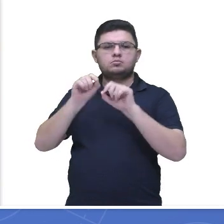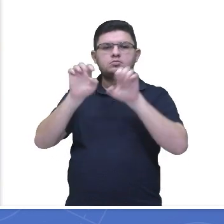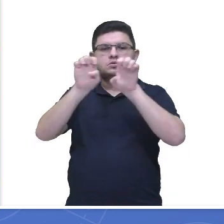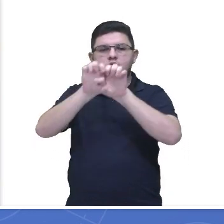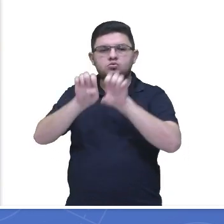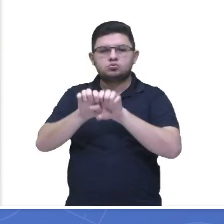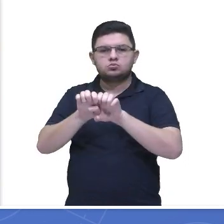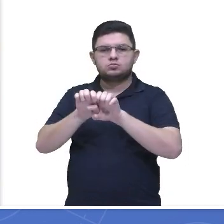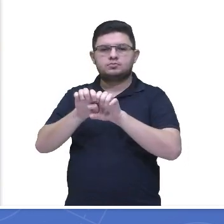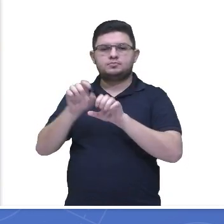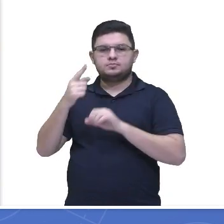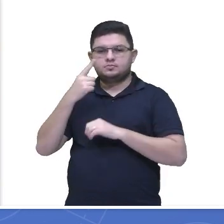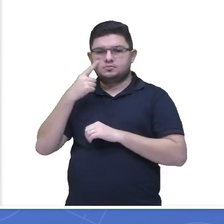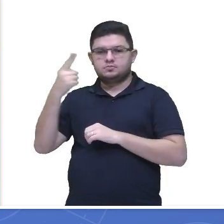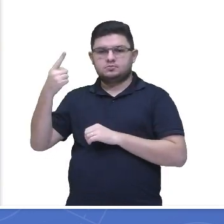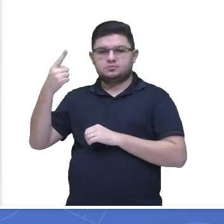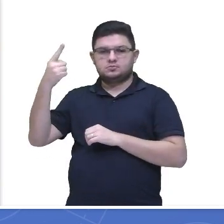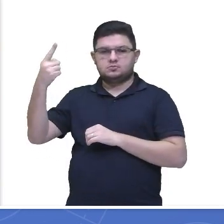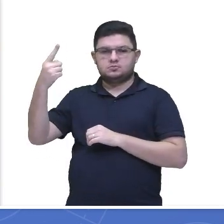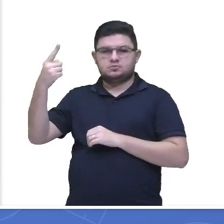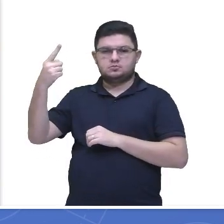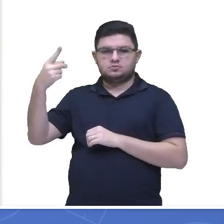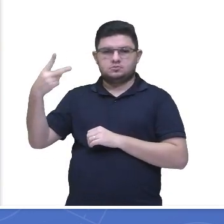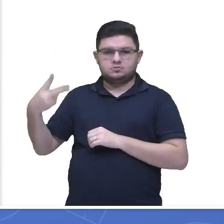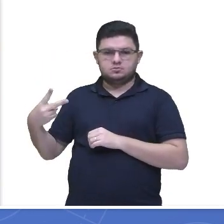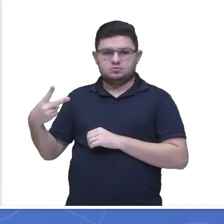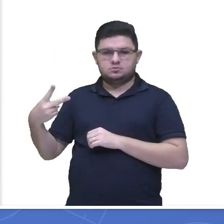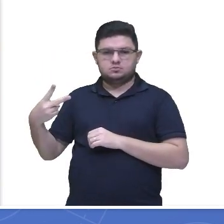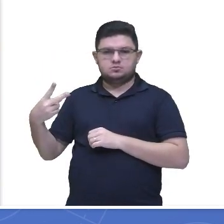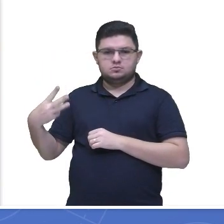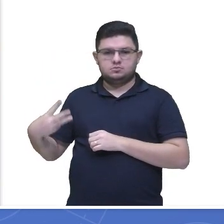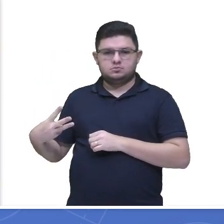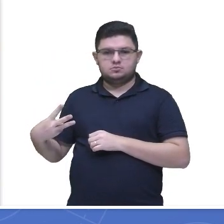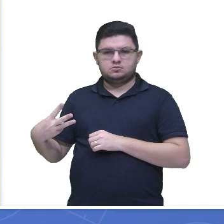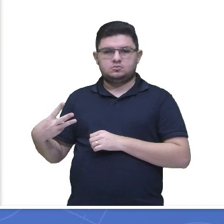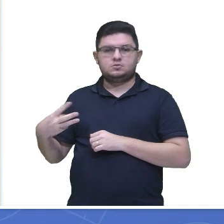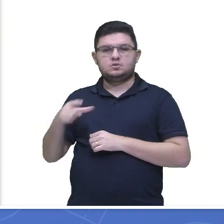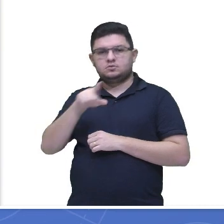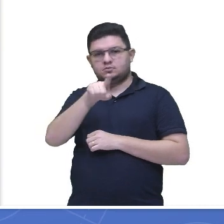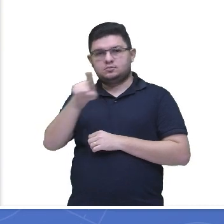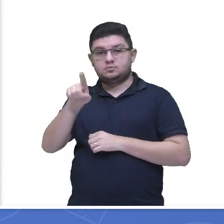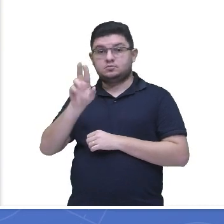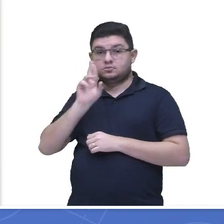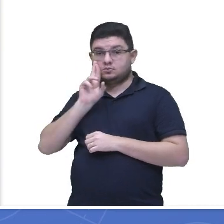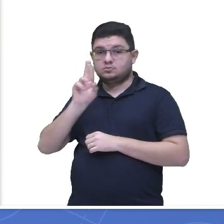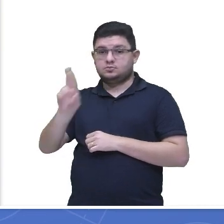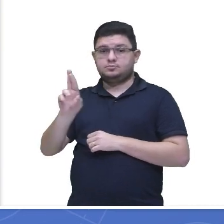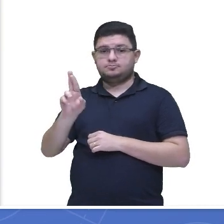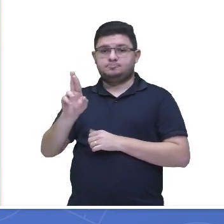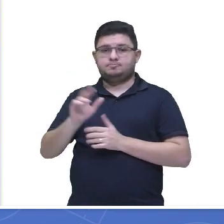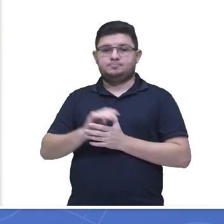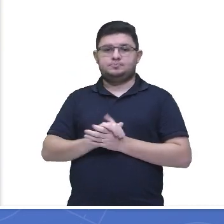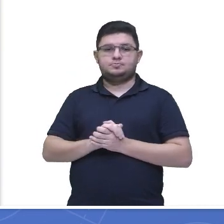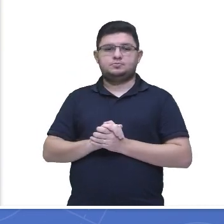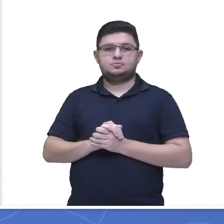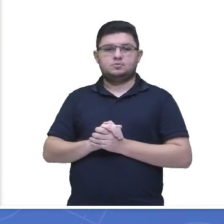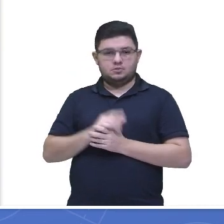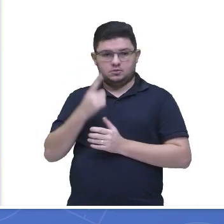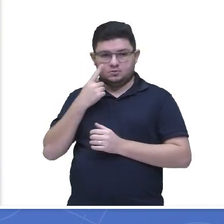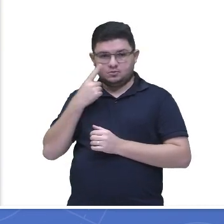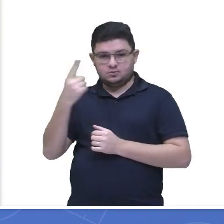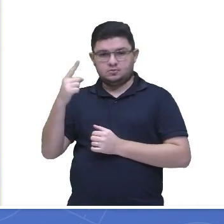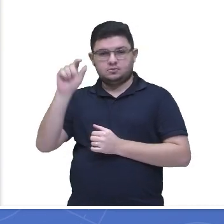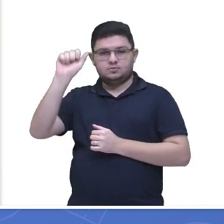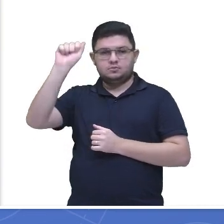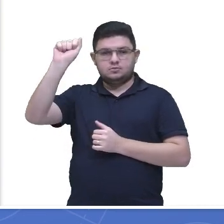abaixo e aí vocês vão colocar a resposta, tá bom? Olha aí, tá aí as afirmações em